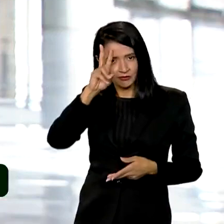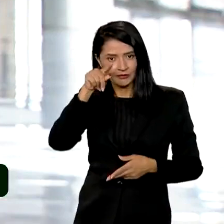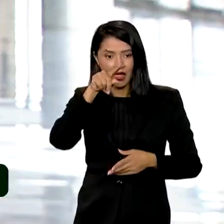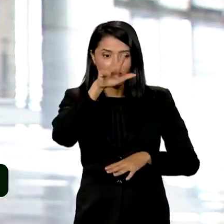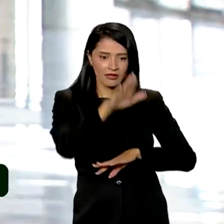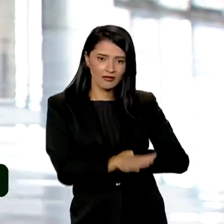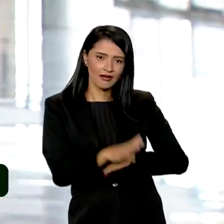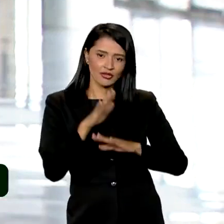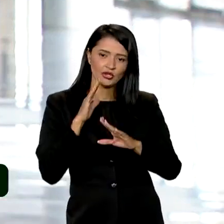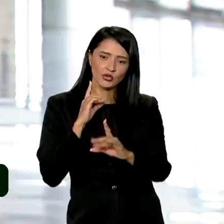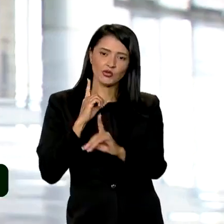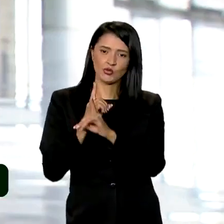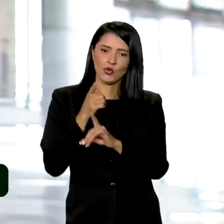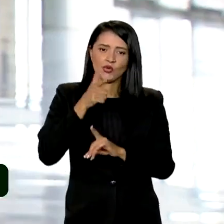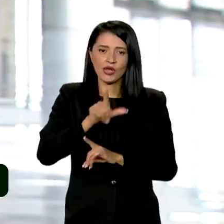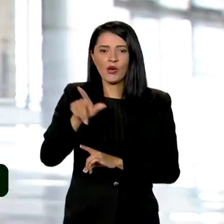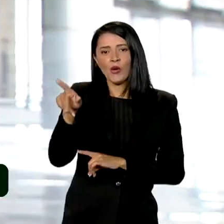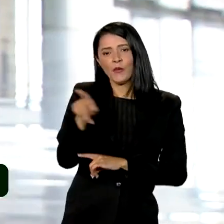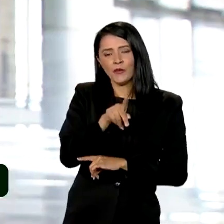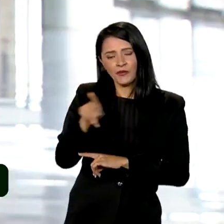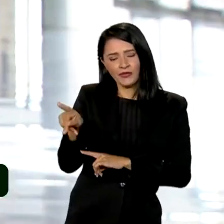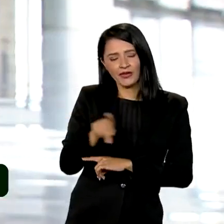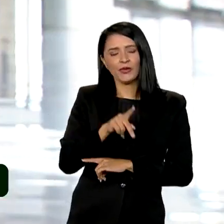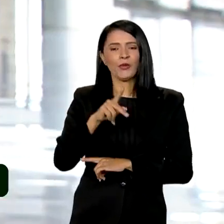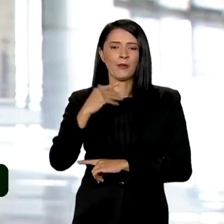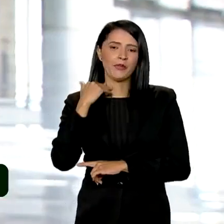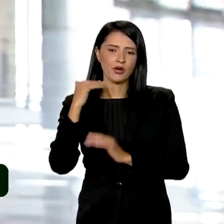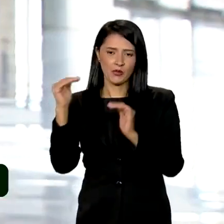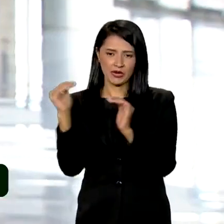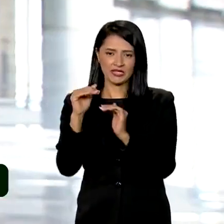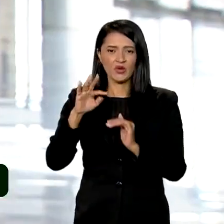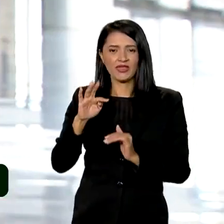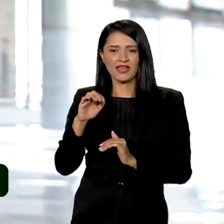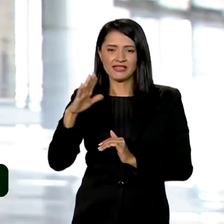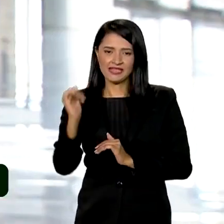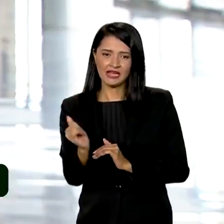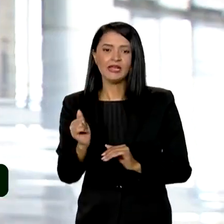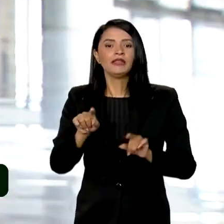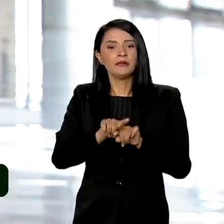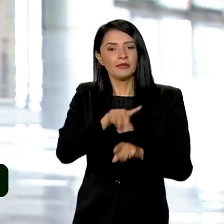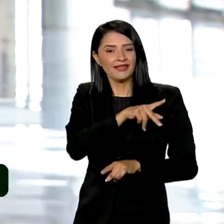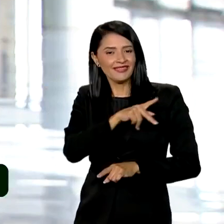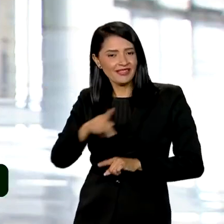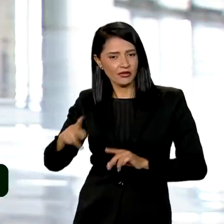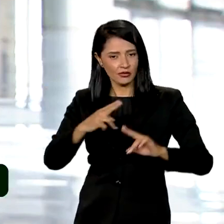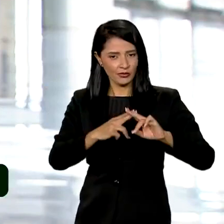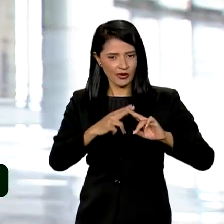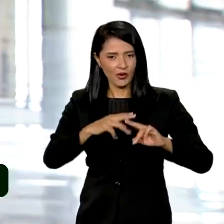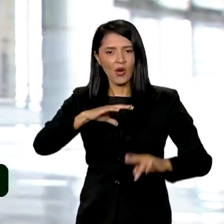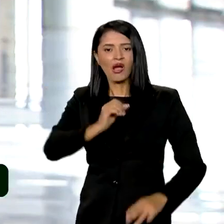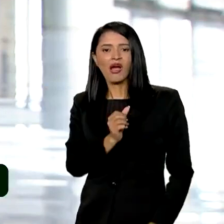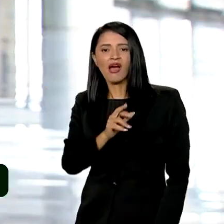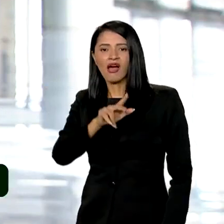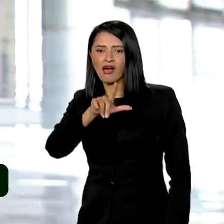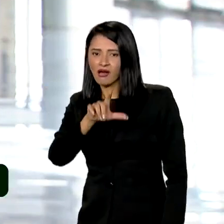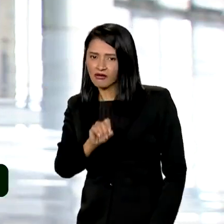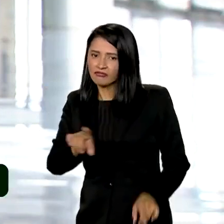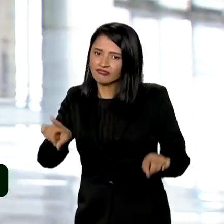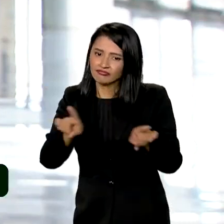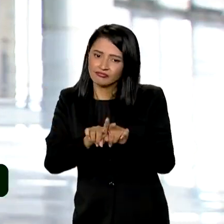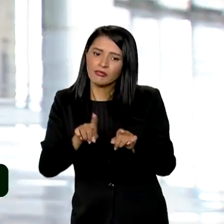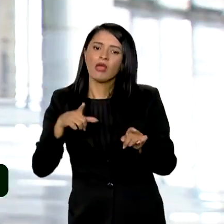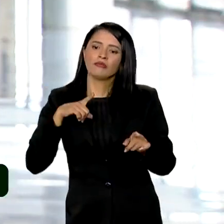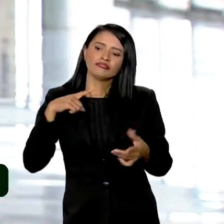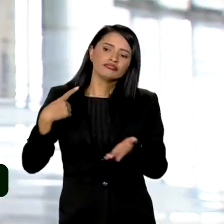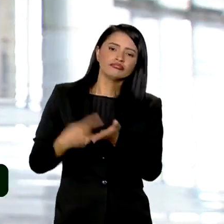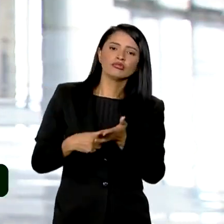a presidente do Banco do Brasil, Tarciana Medeiros, e o presidente da Caixa Econômica Federal, Carlos Vieira. Também está previsto hoje um